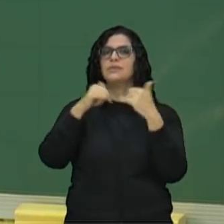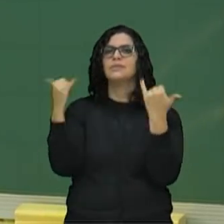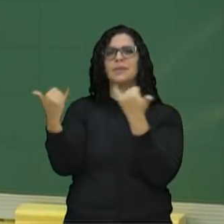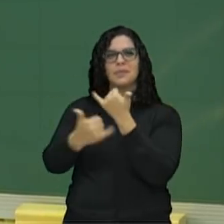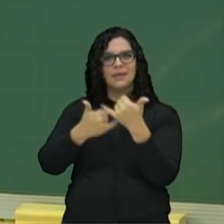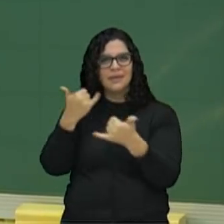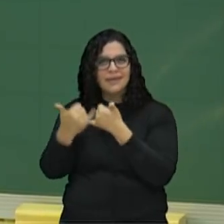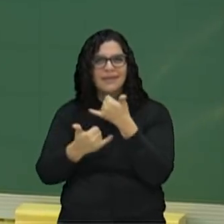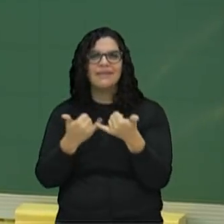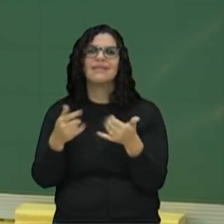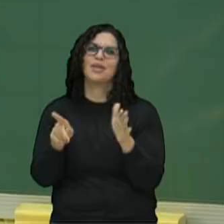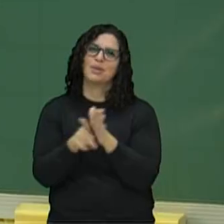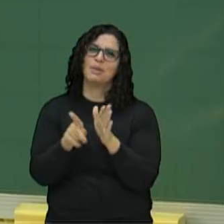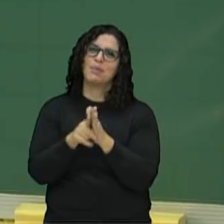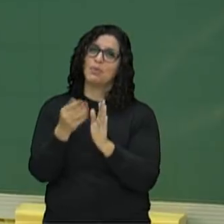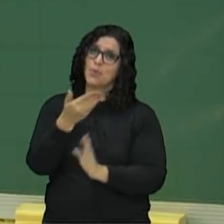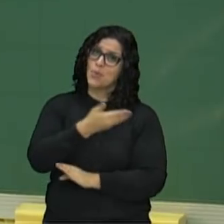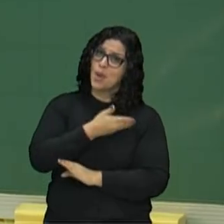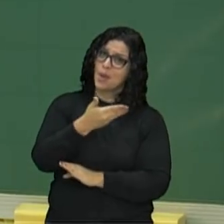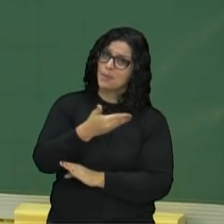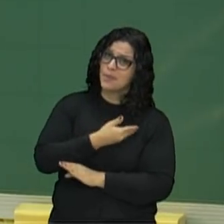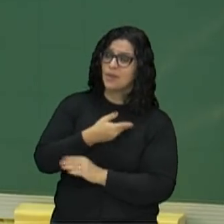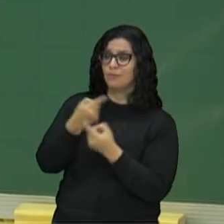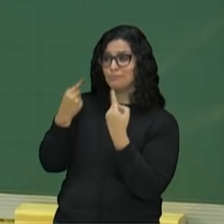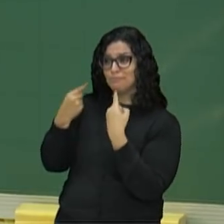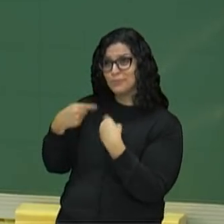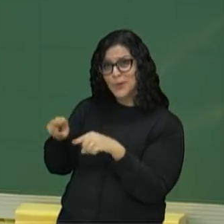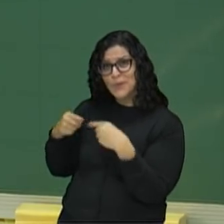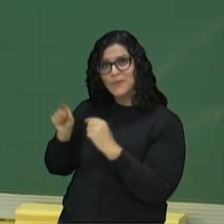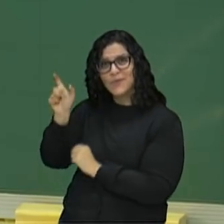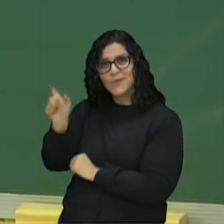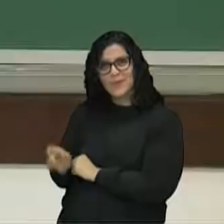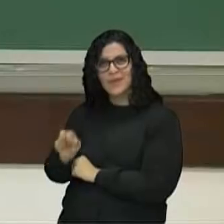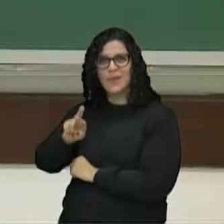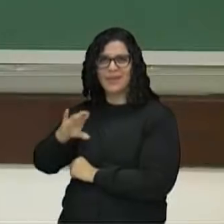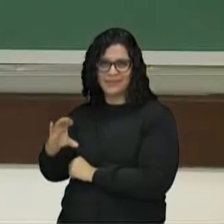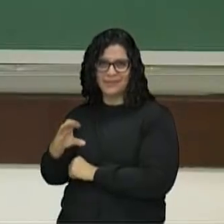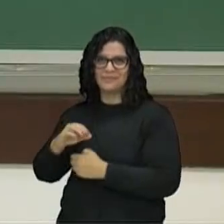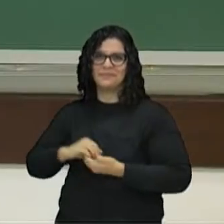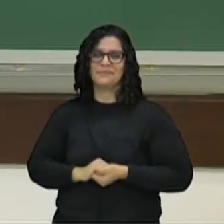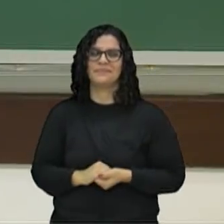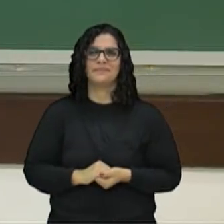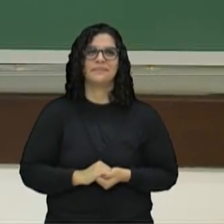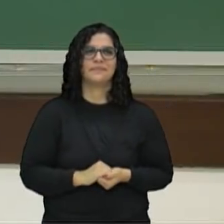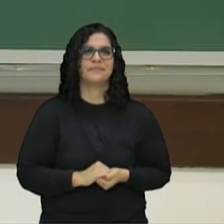do amigo com o narrador personagem.